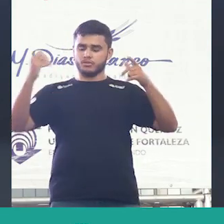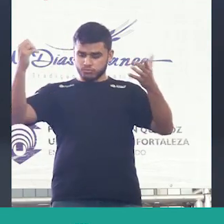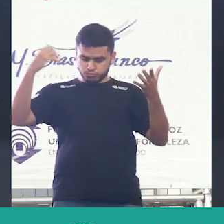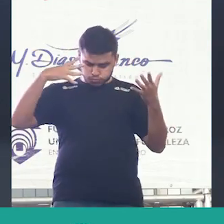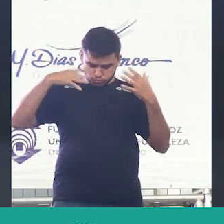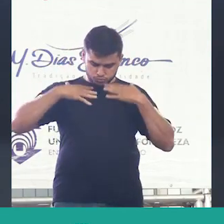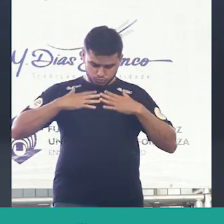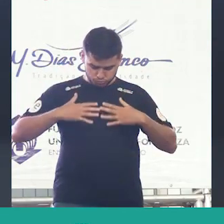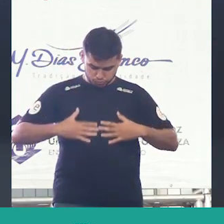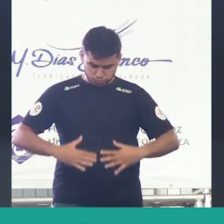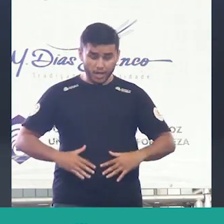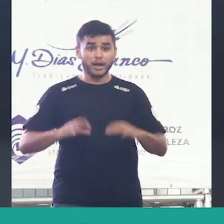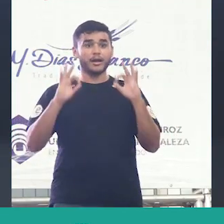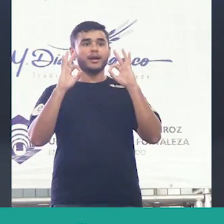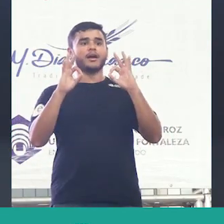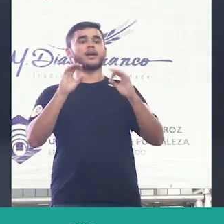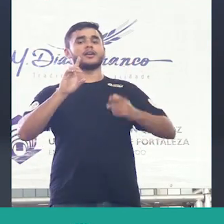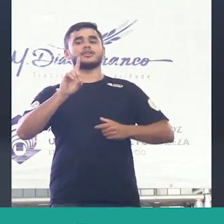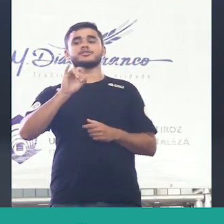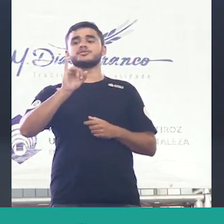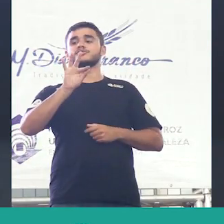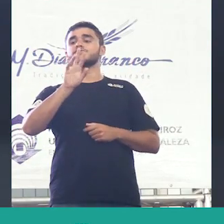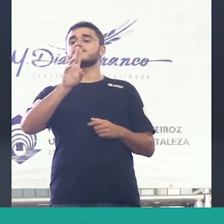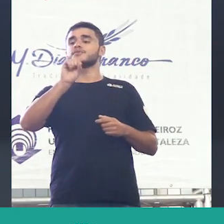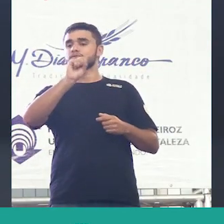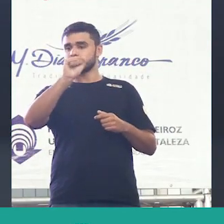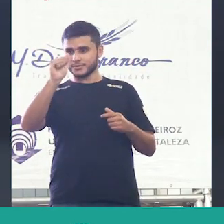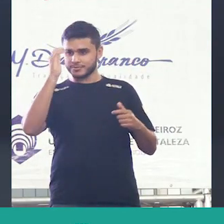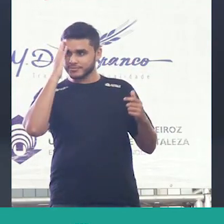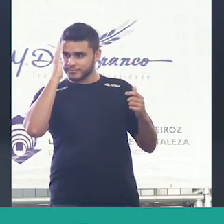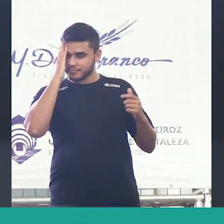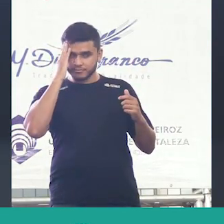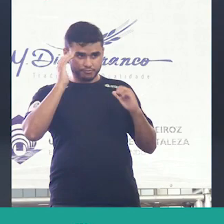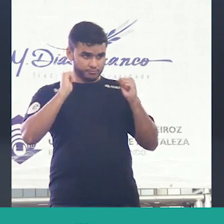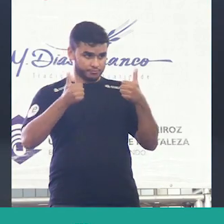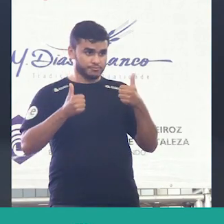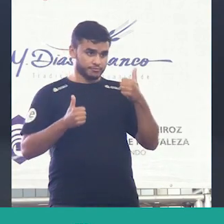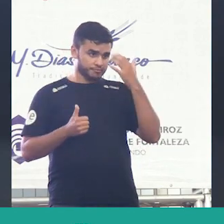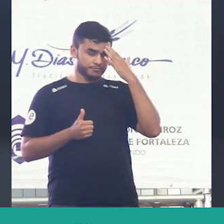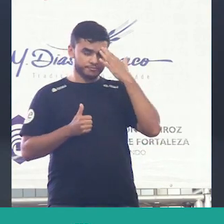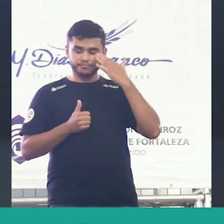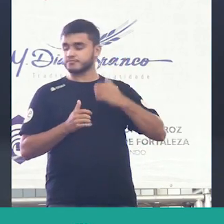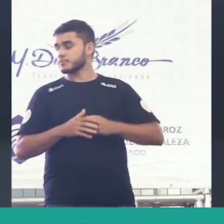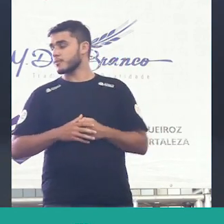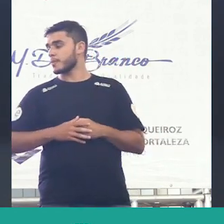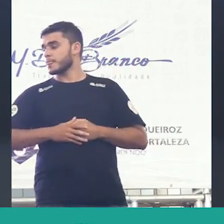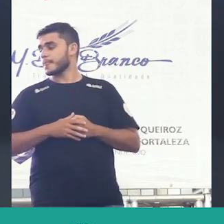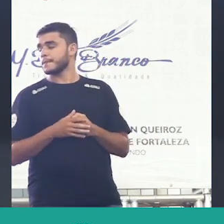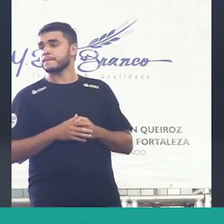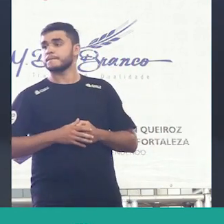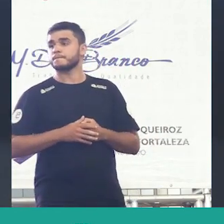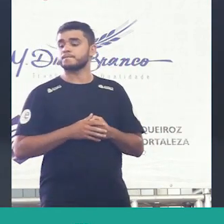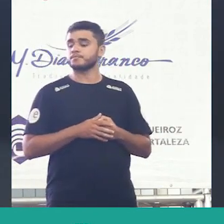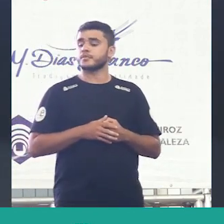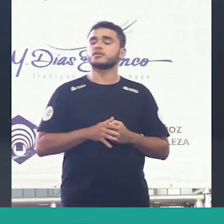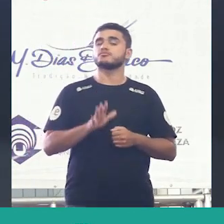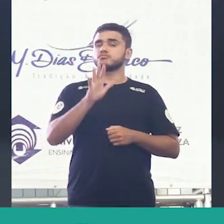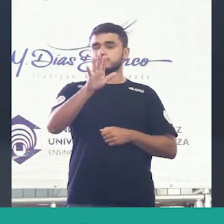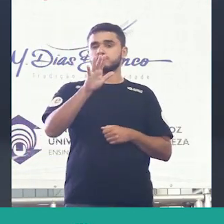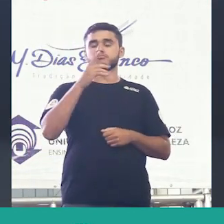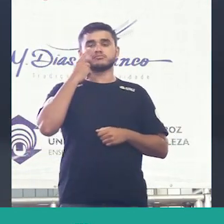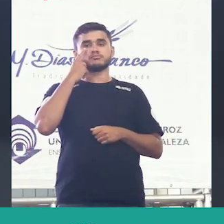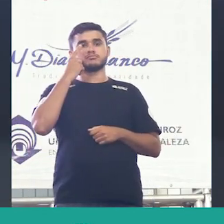refletindo, difusa. Vocês estão me entendendo ou não? Sim ou não? Então vamos lá.